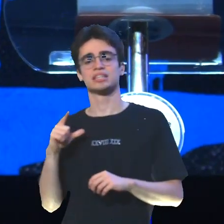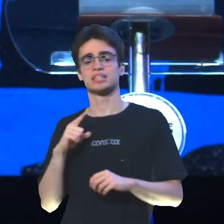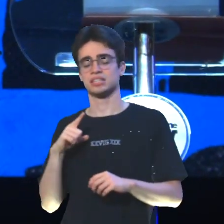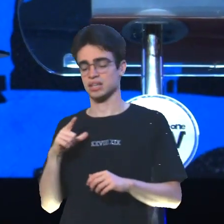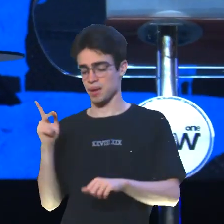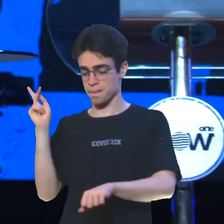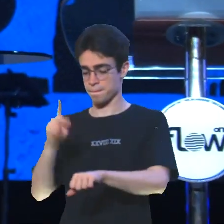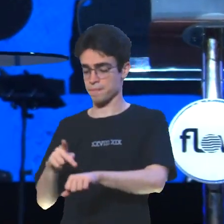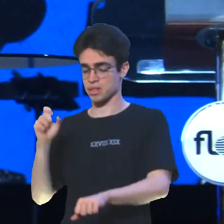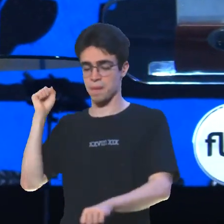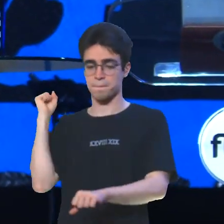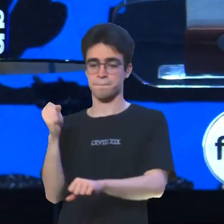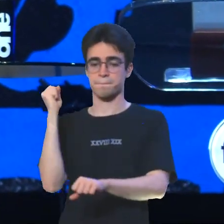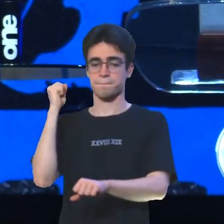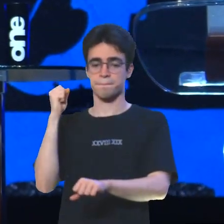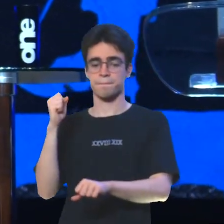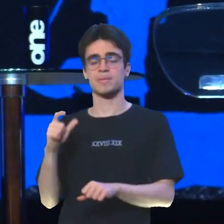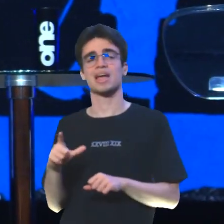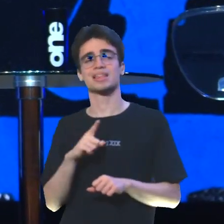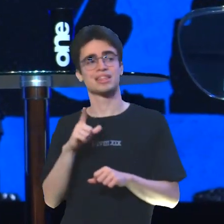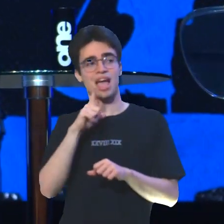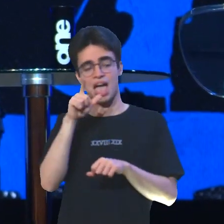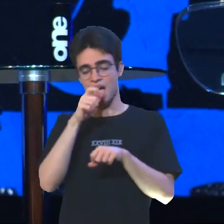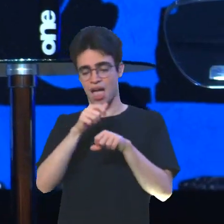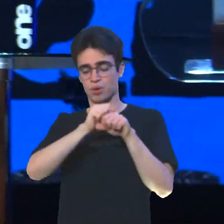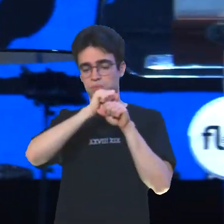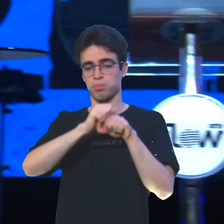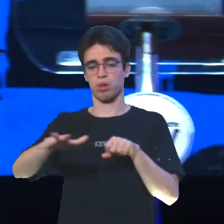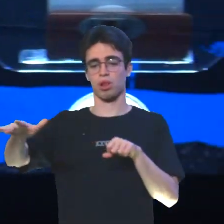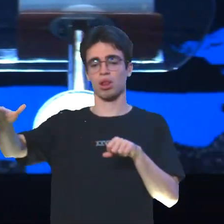na rocha, sai água dela.